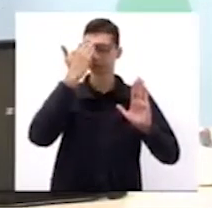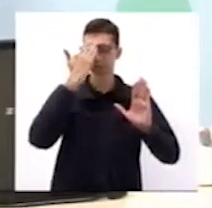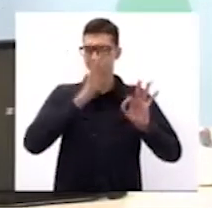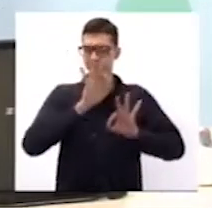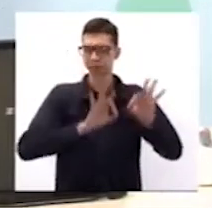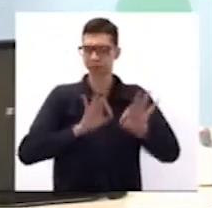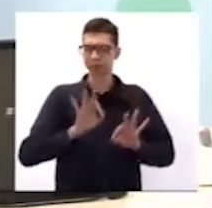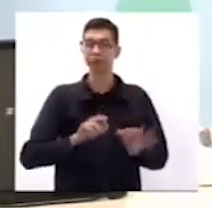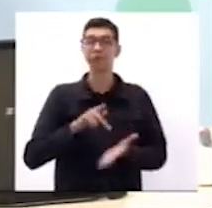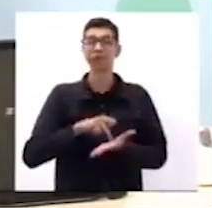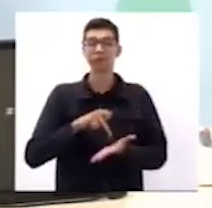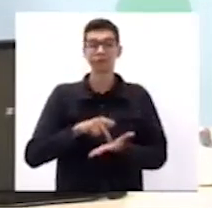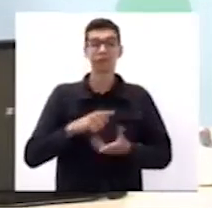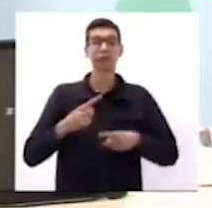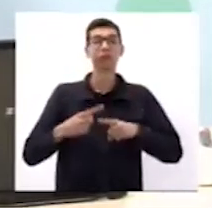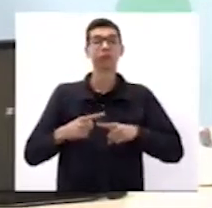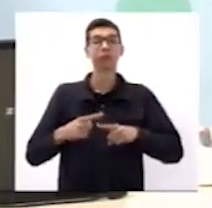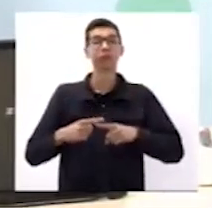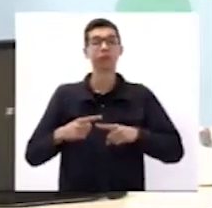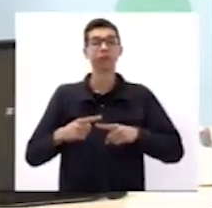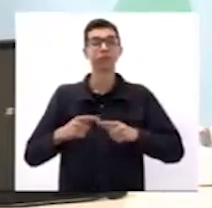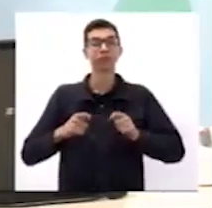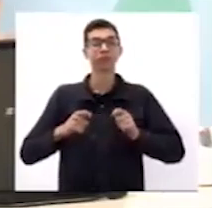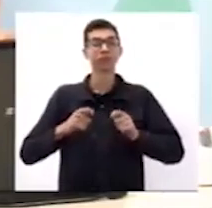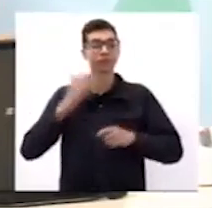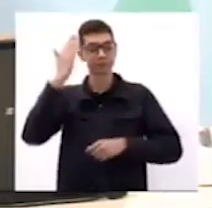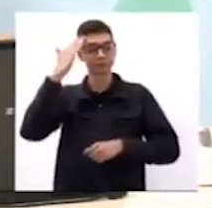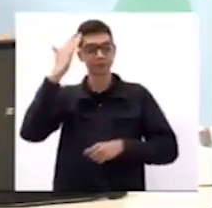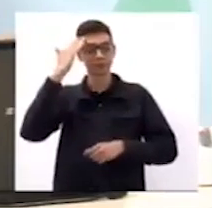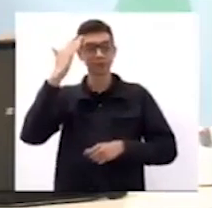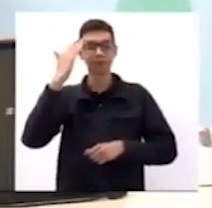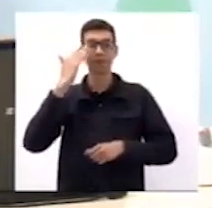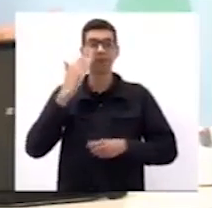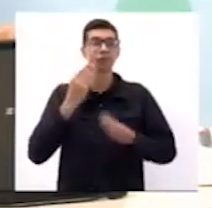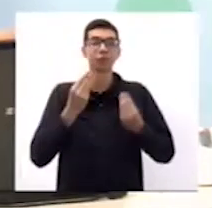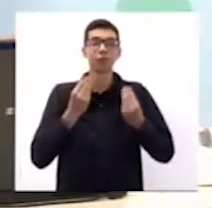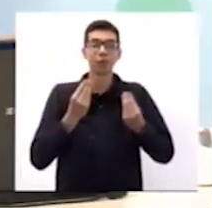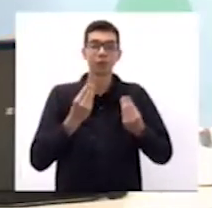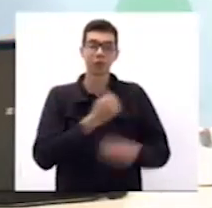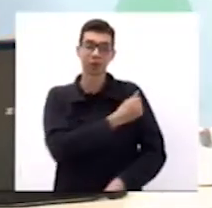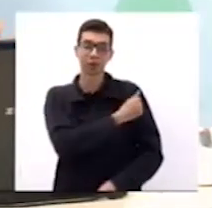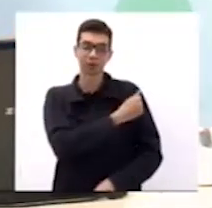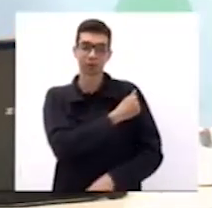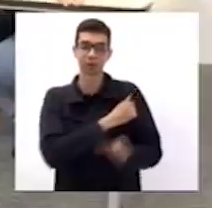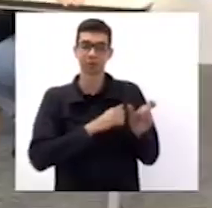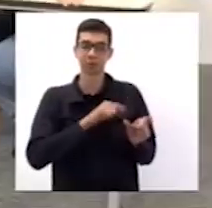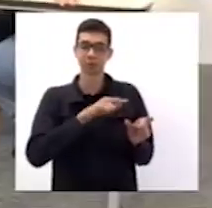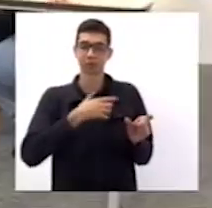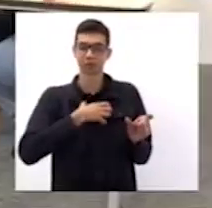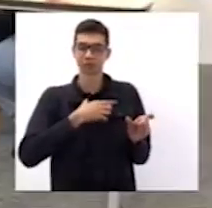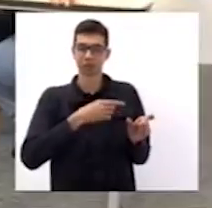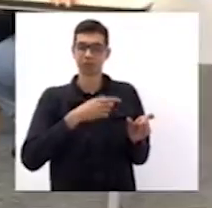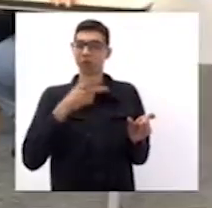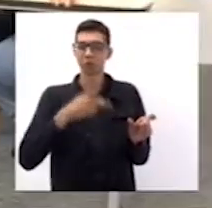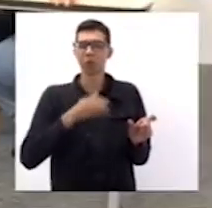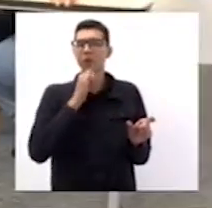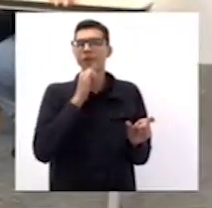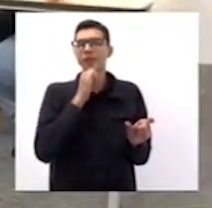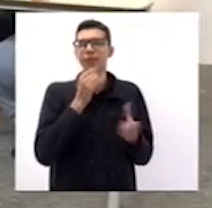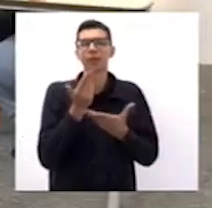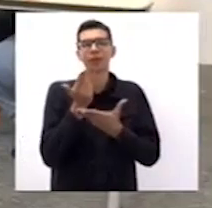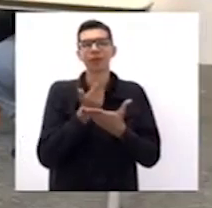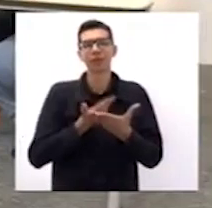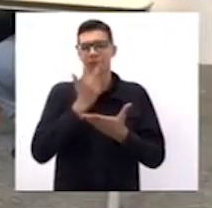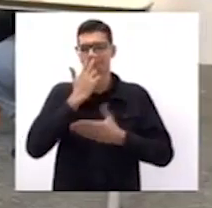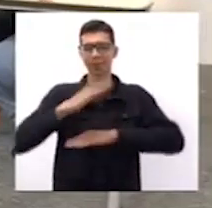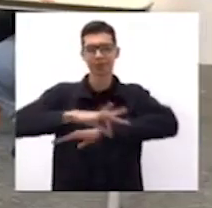o percurso. Né? O percurso formativo do aluno, é um desenho, é uma arquitetura pedagógica. Que vai de encontro com a nossa intencionalidade